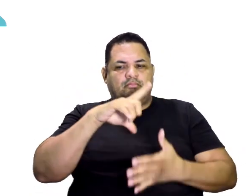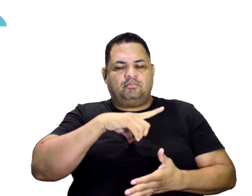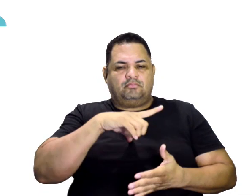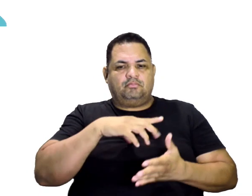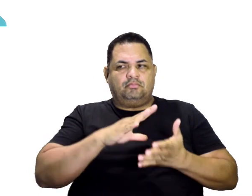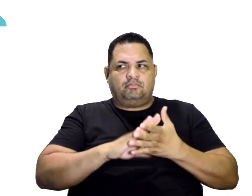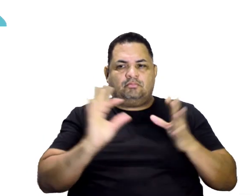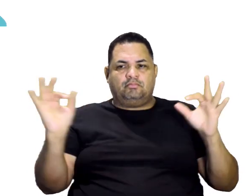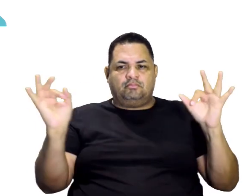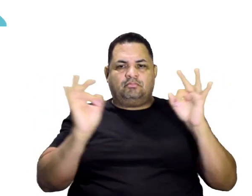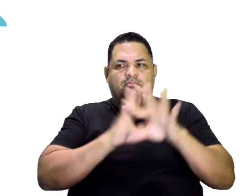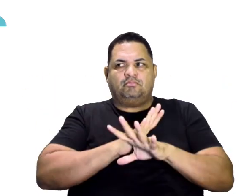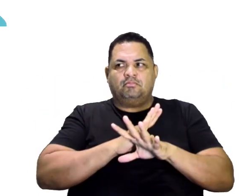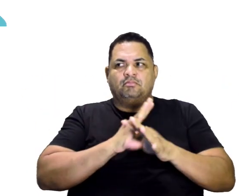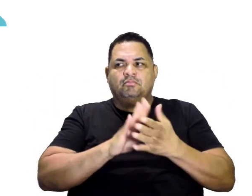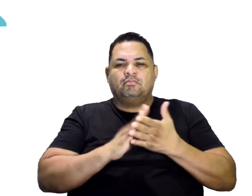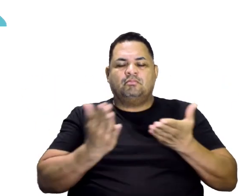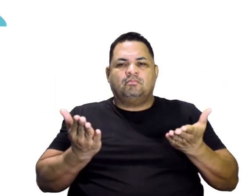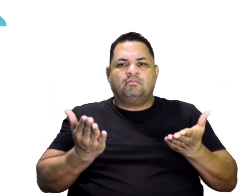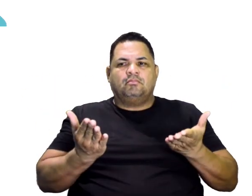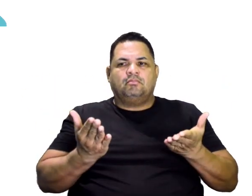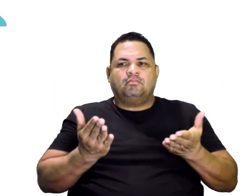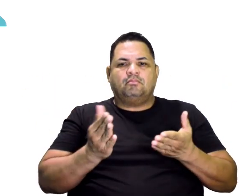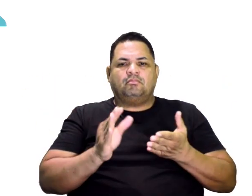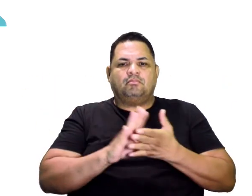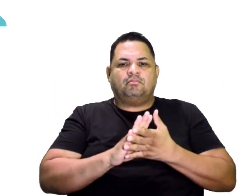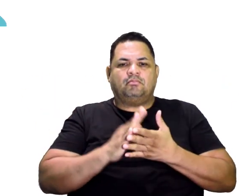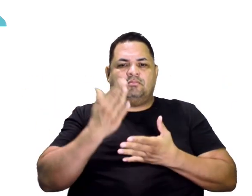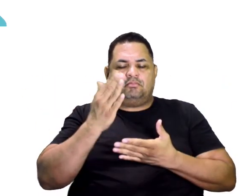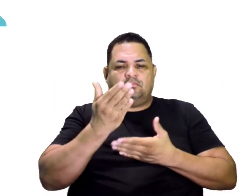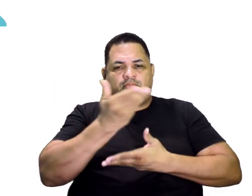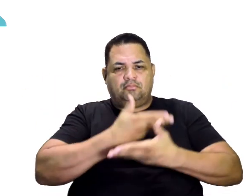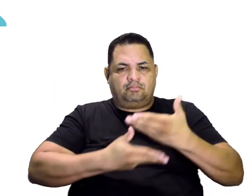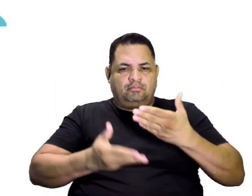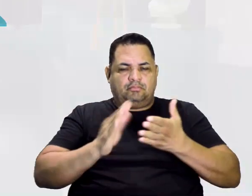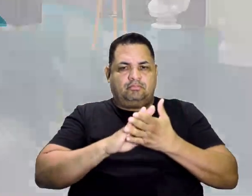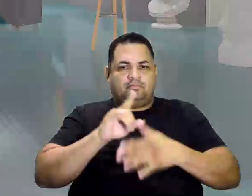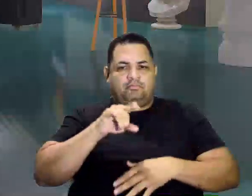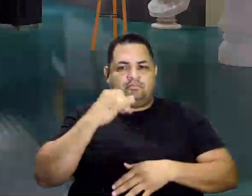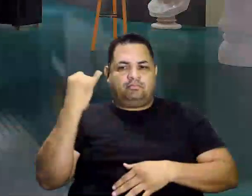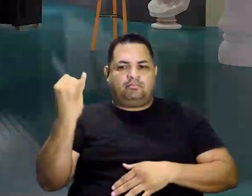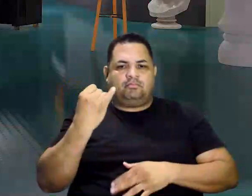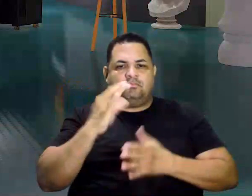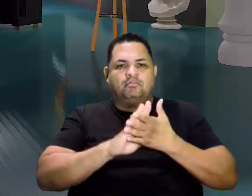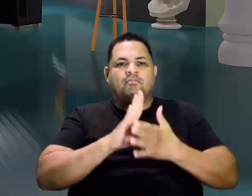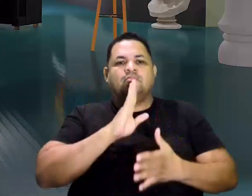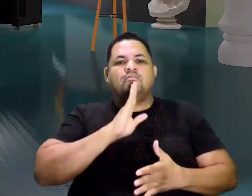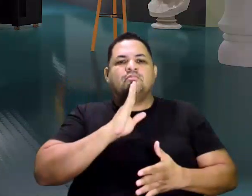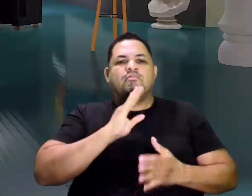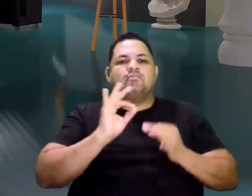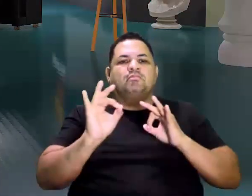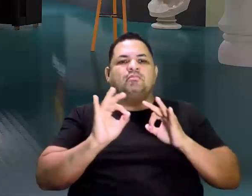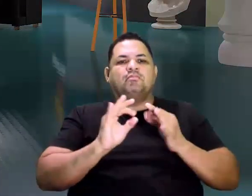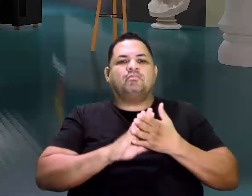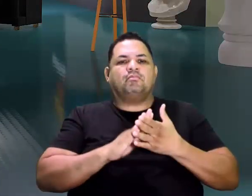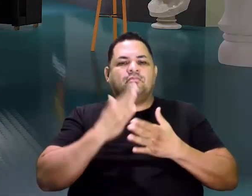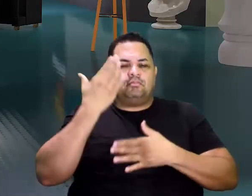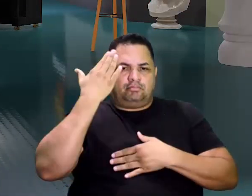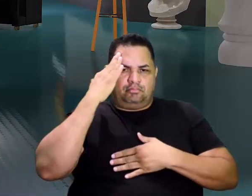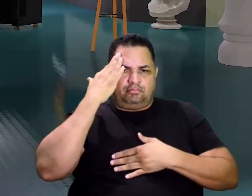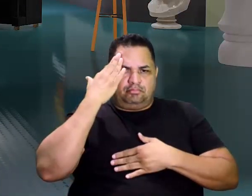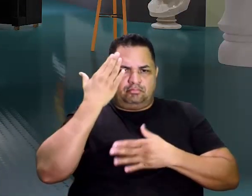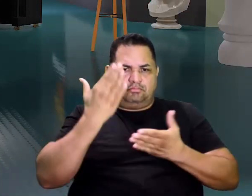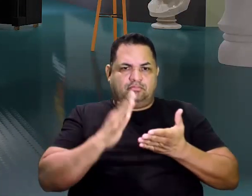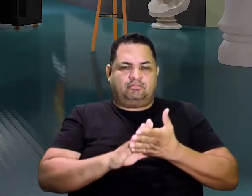lá pronto para você se inteirar mais. O importante é você conhecer, o importante é você